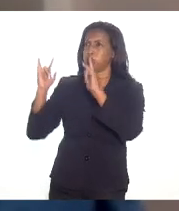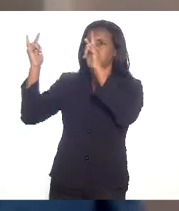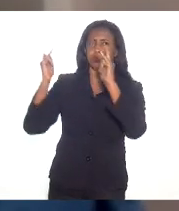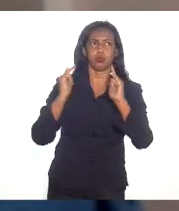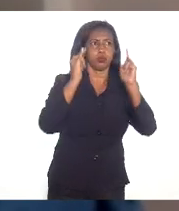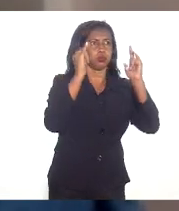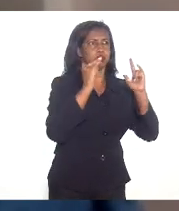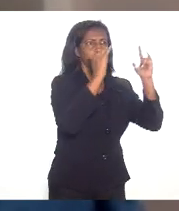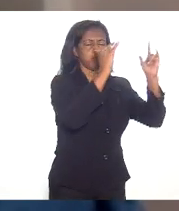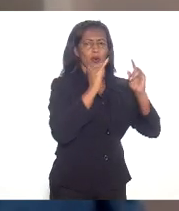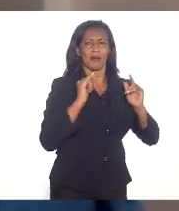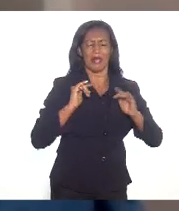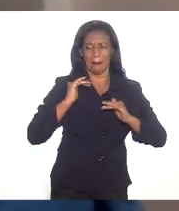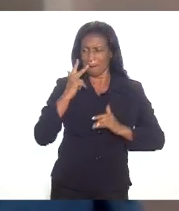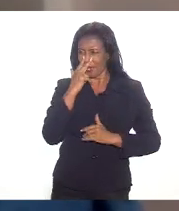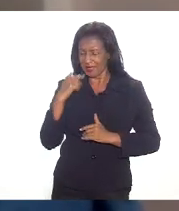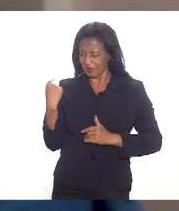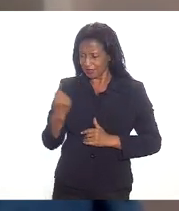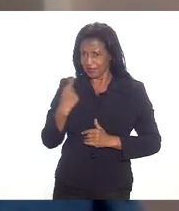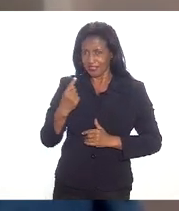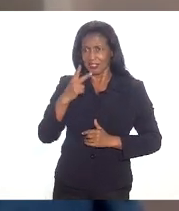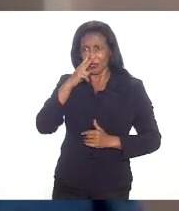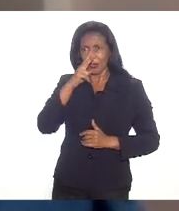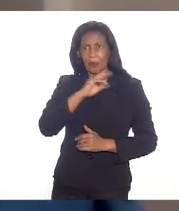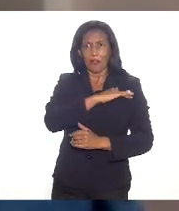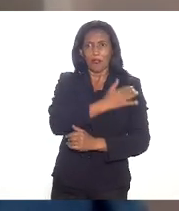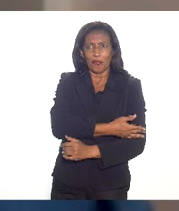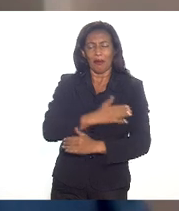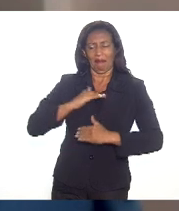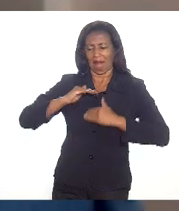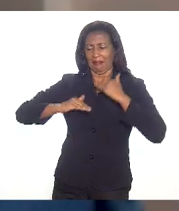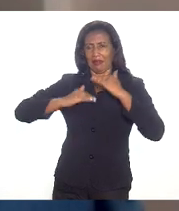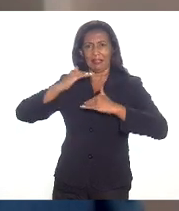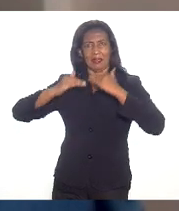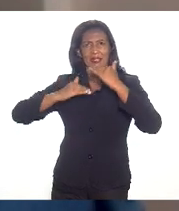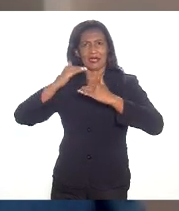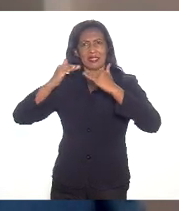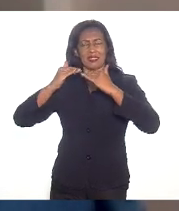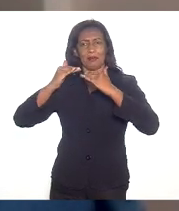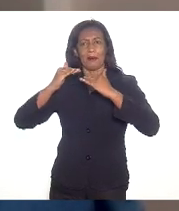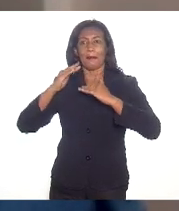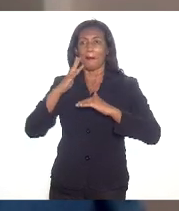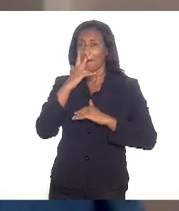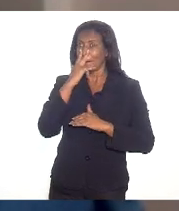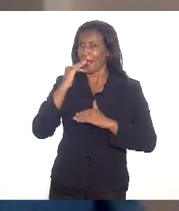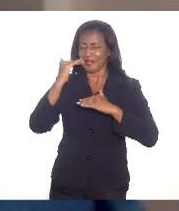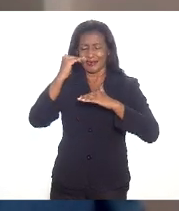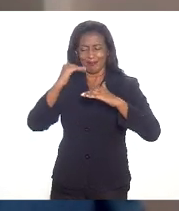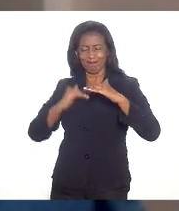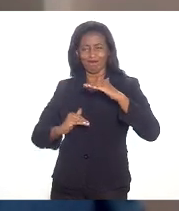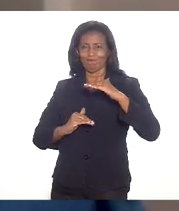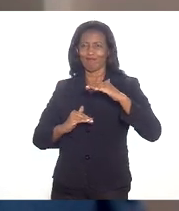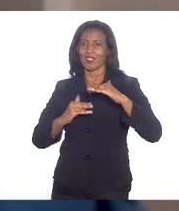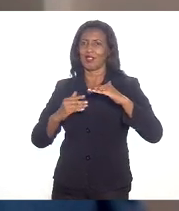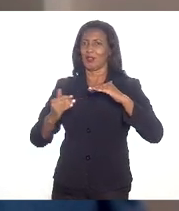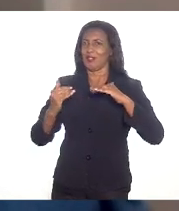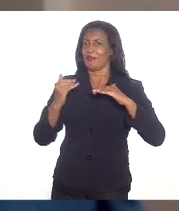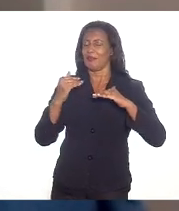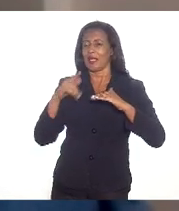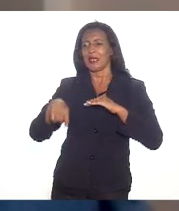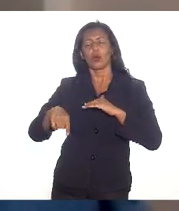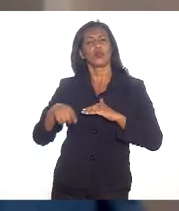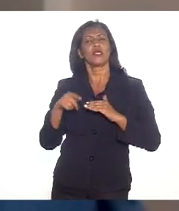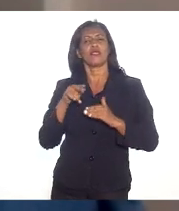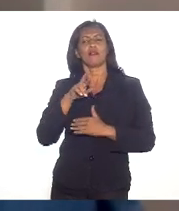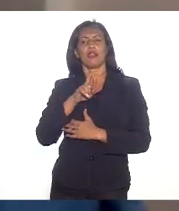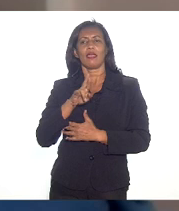nós passamos a crescer um pouquinho mais no emprego do que a região sudeste, mas continuamos crescendo abaixo da média nacional, inclusive a receita,